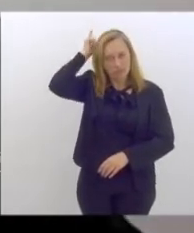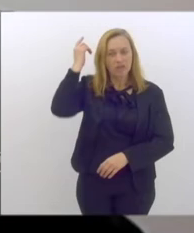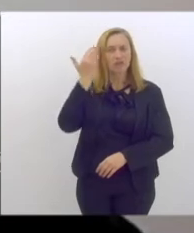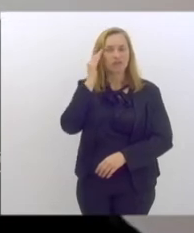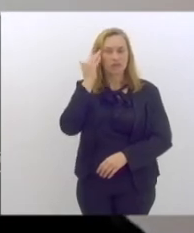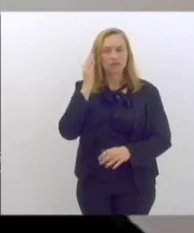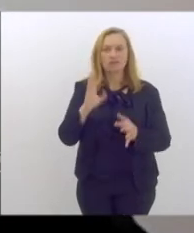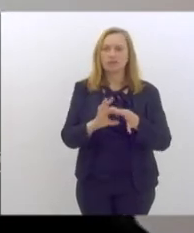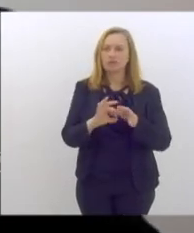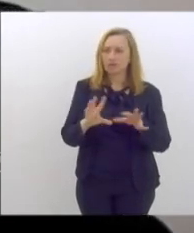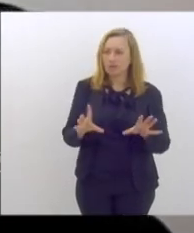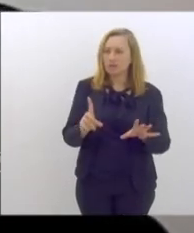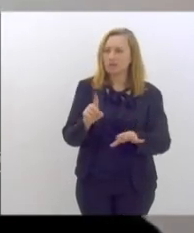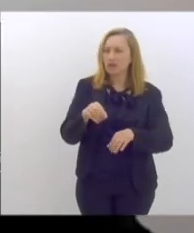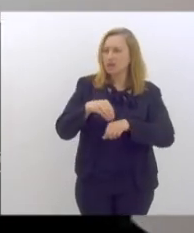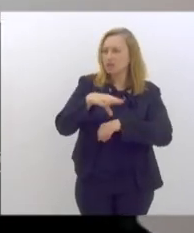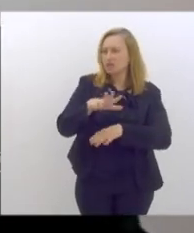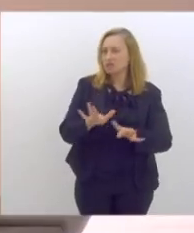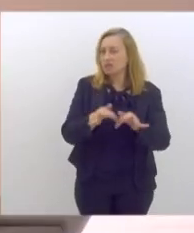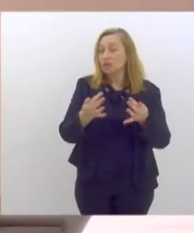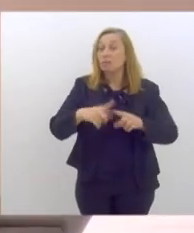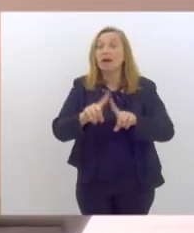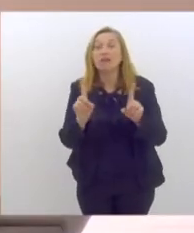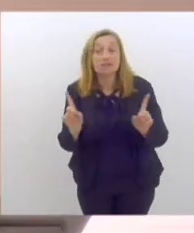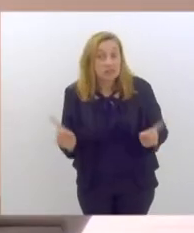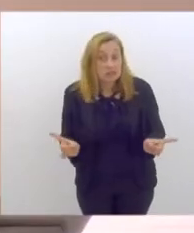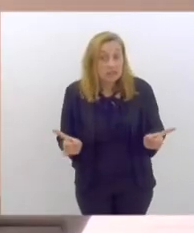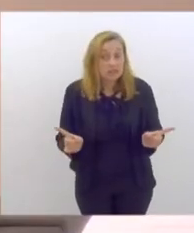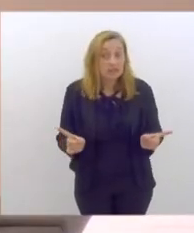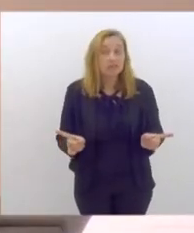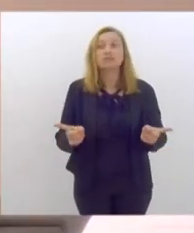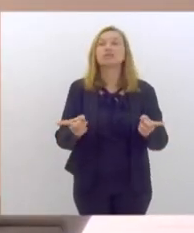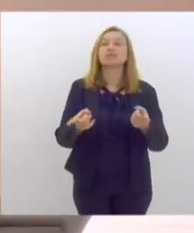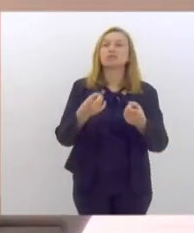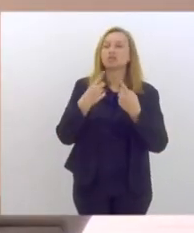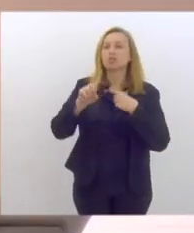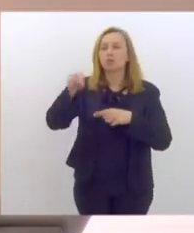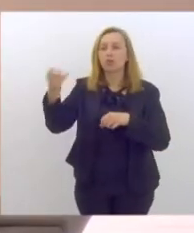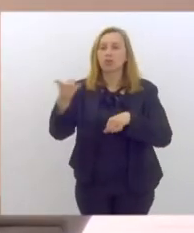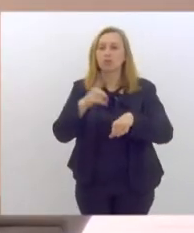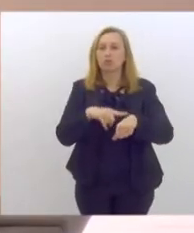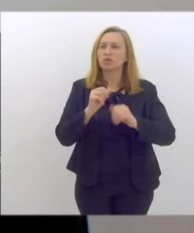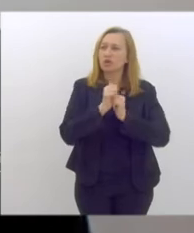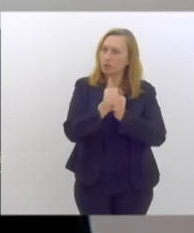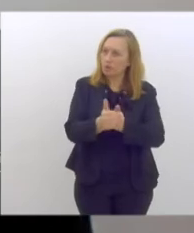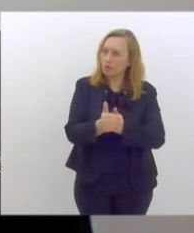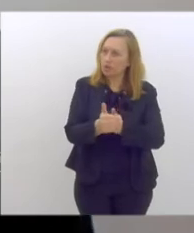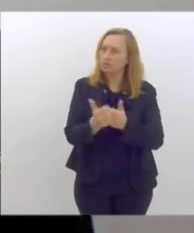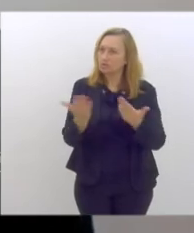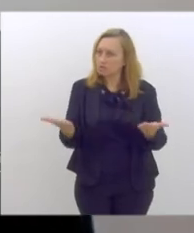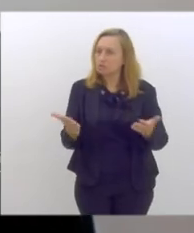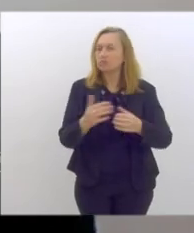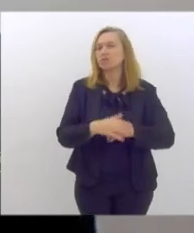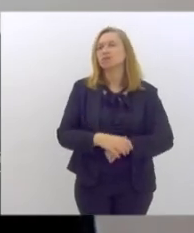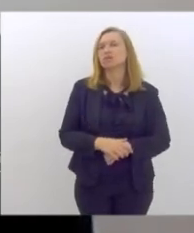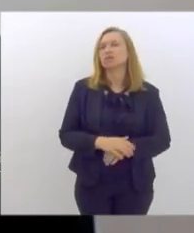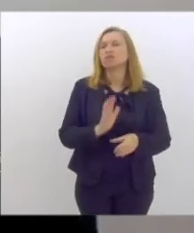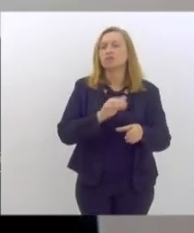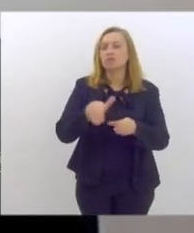autorizativo nada mais é também que indicação simples mas uma discussão para outro momento mas tô acompanhando aí